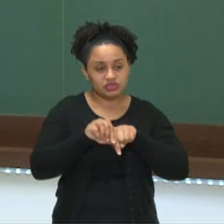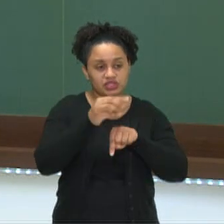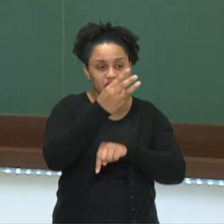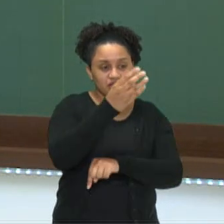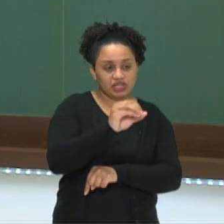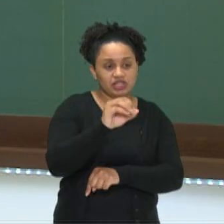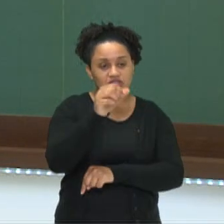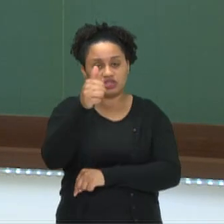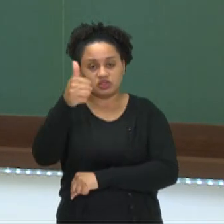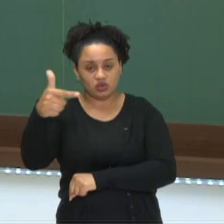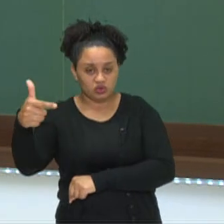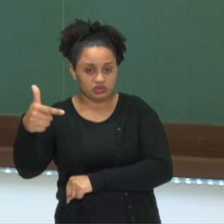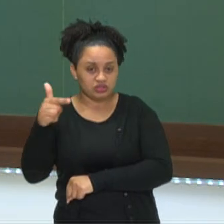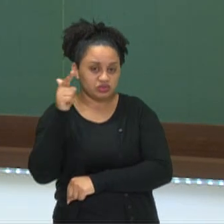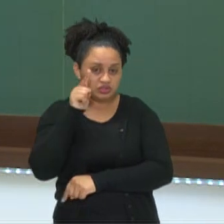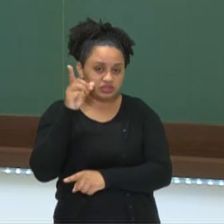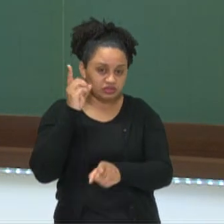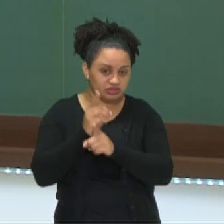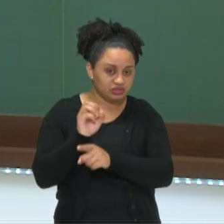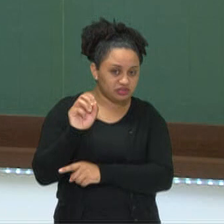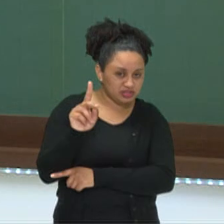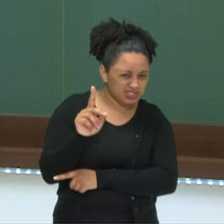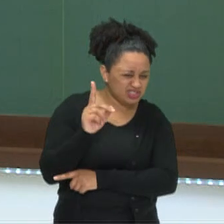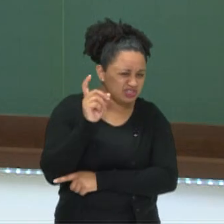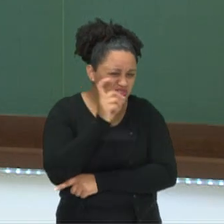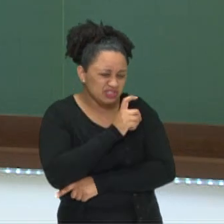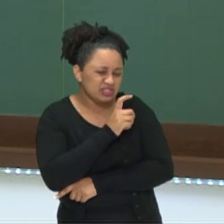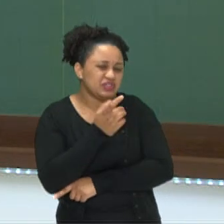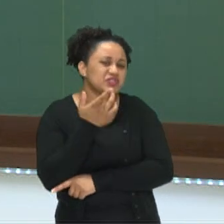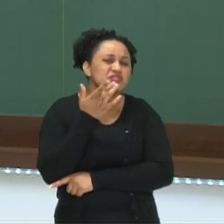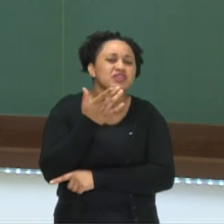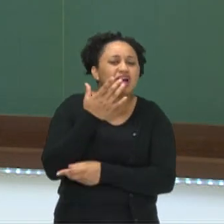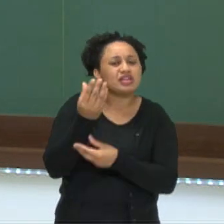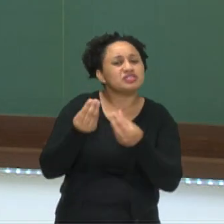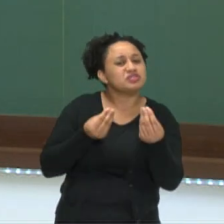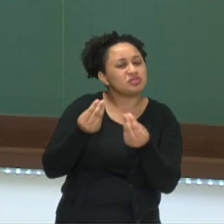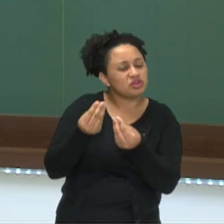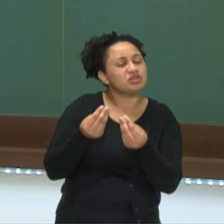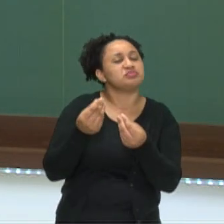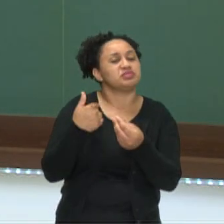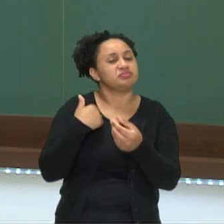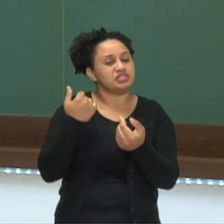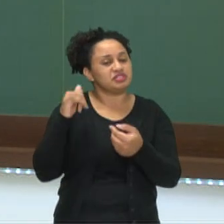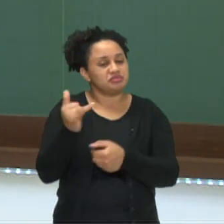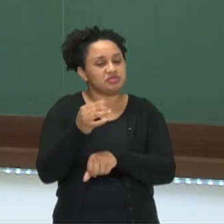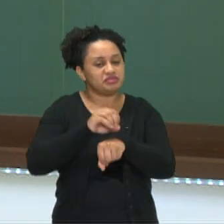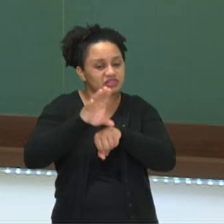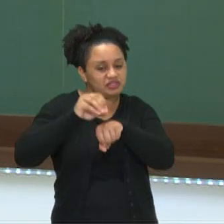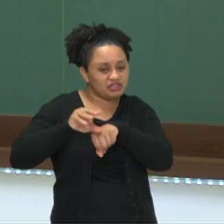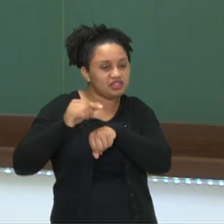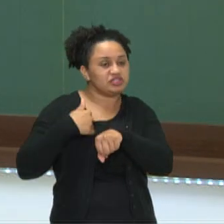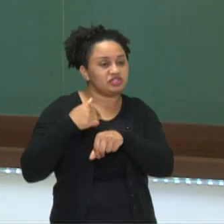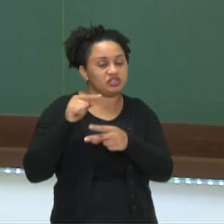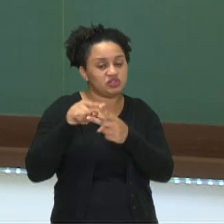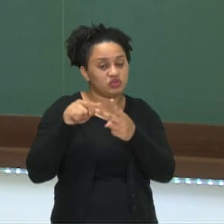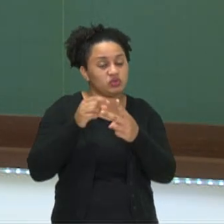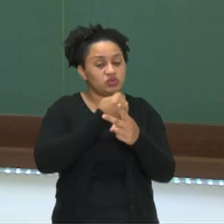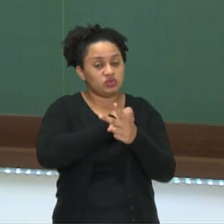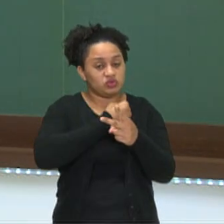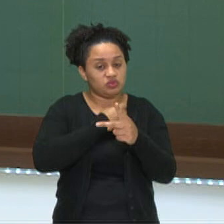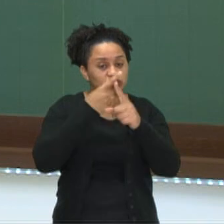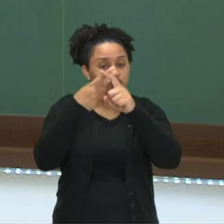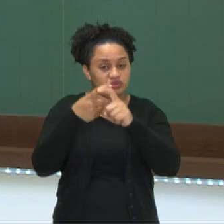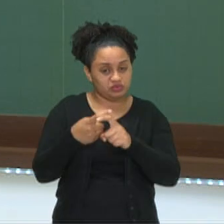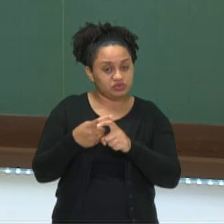12. Ok? Foi difícil? Foi fácil? Mas tem que usar a dica, tá bom? Aquela dica de dois números multiplicados